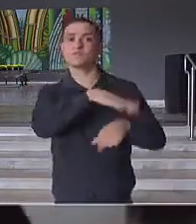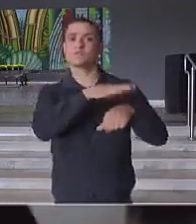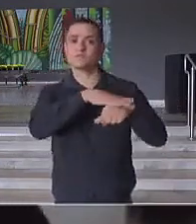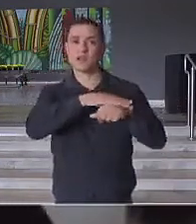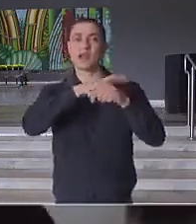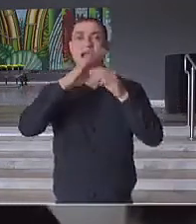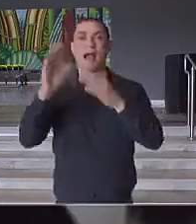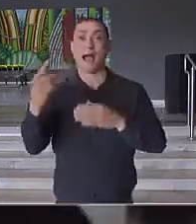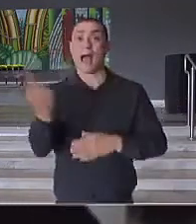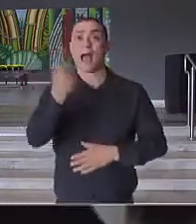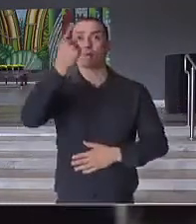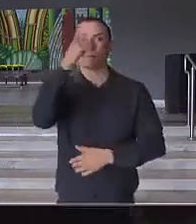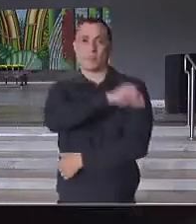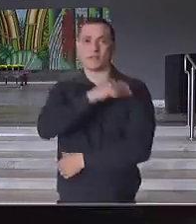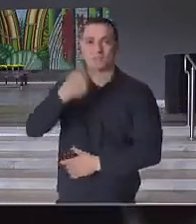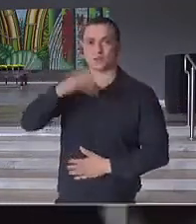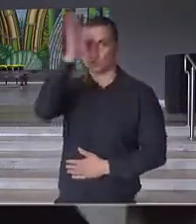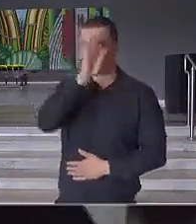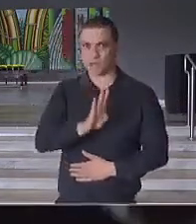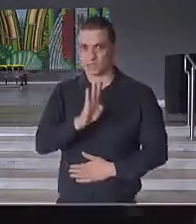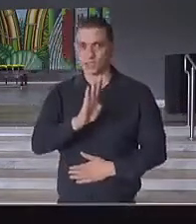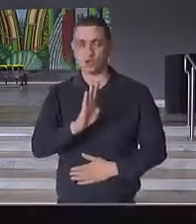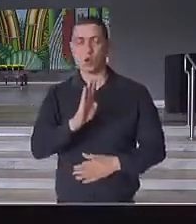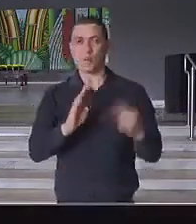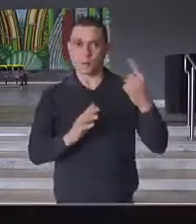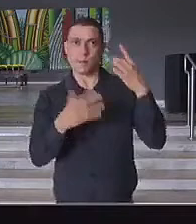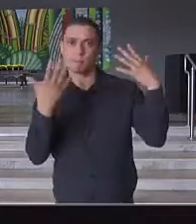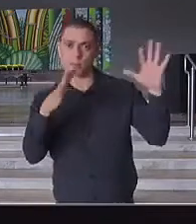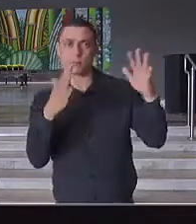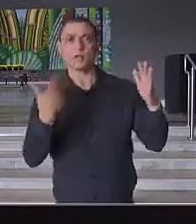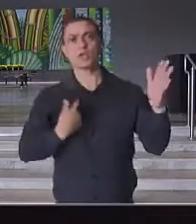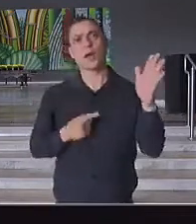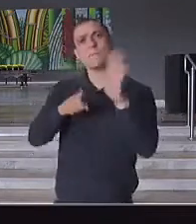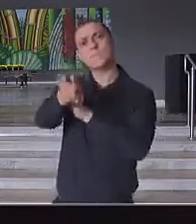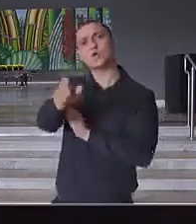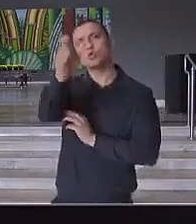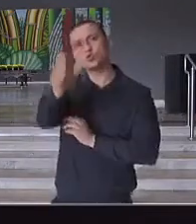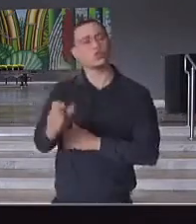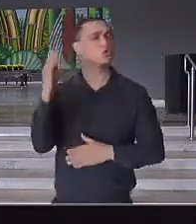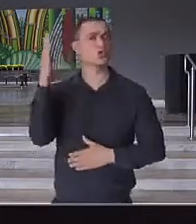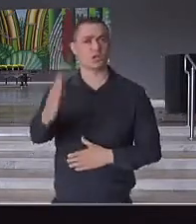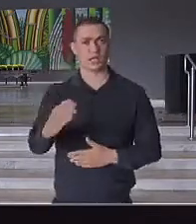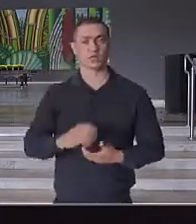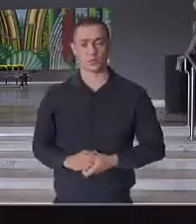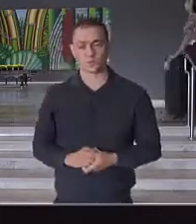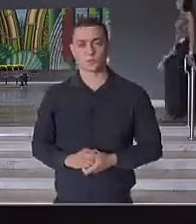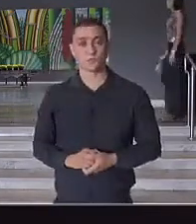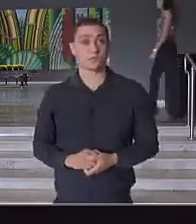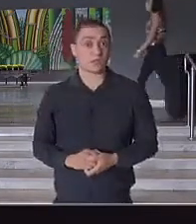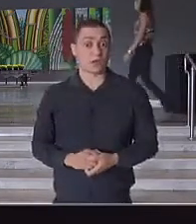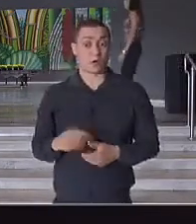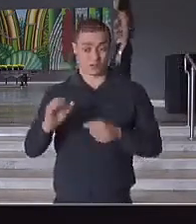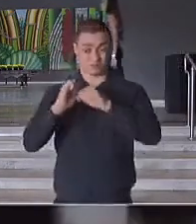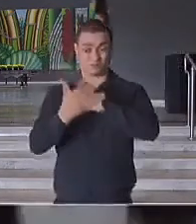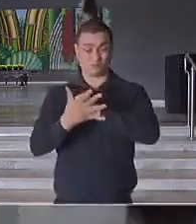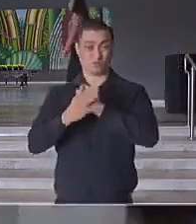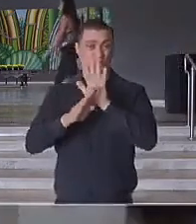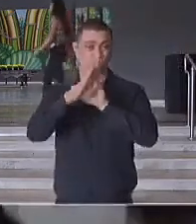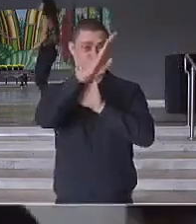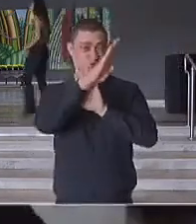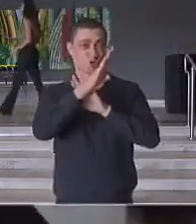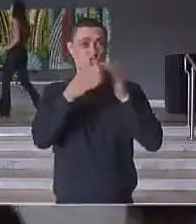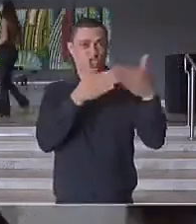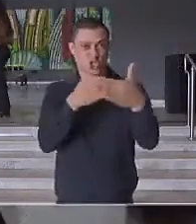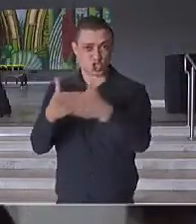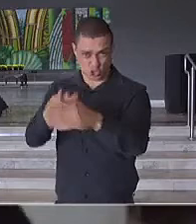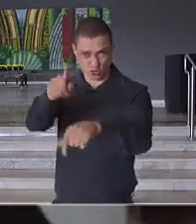primeira vacina brasileira, a Coronavac. Mas, então, já gostaria de fazer uma pergunta ao senhor direto. Com o agravamento da doença e as medidas mais